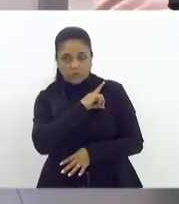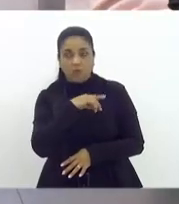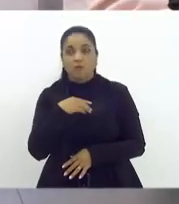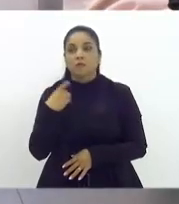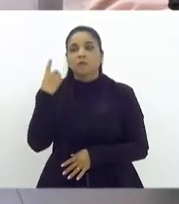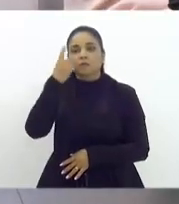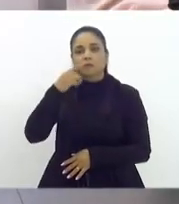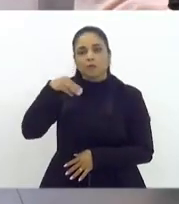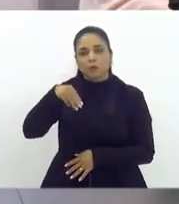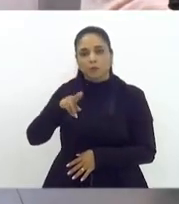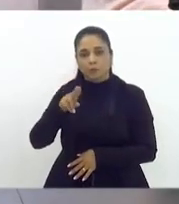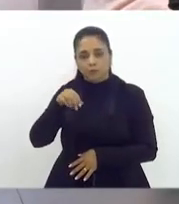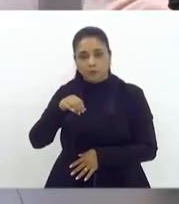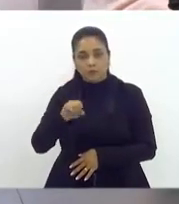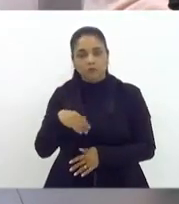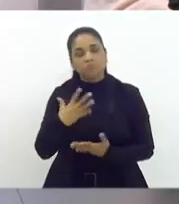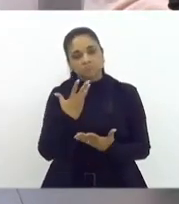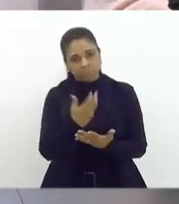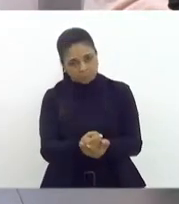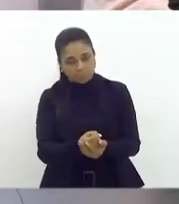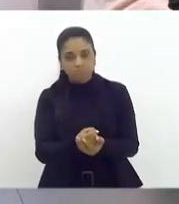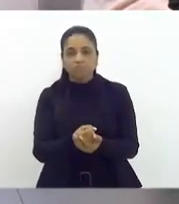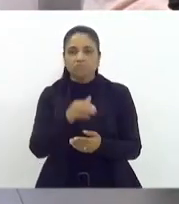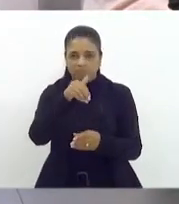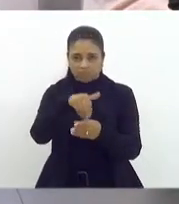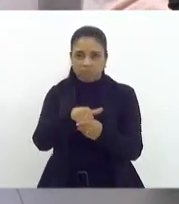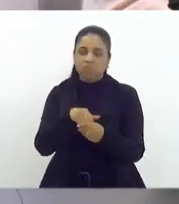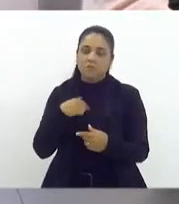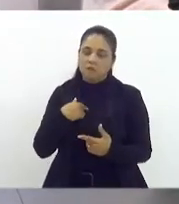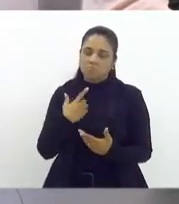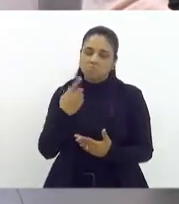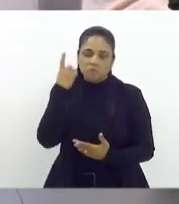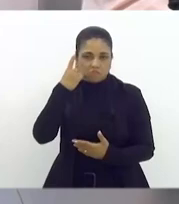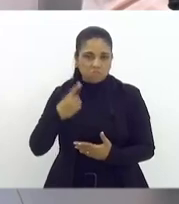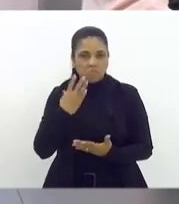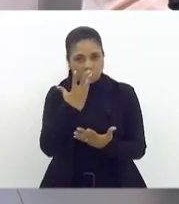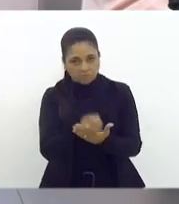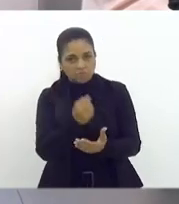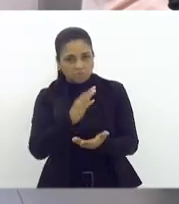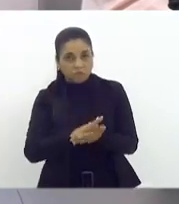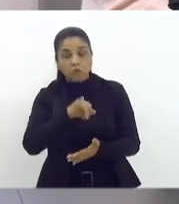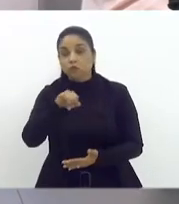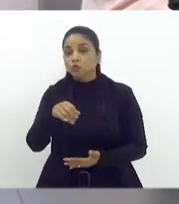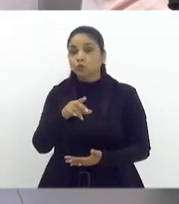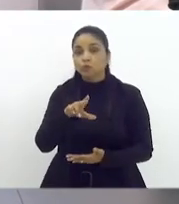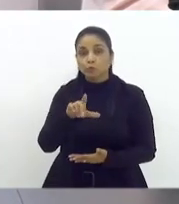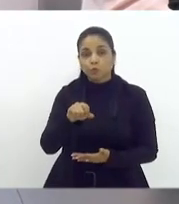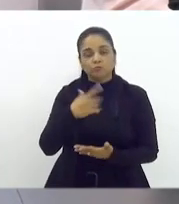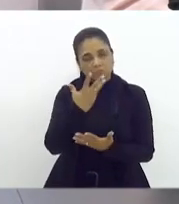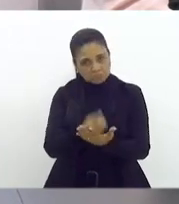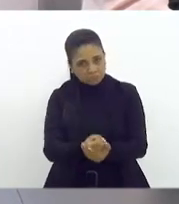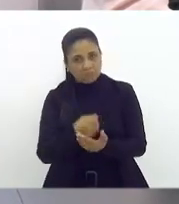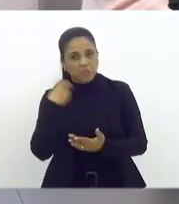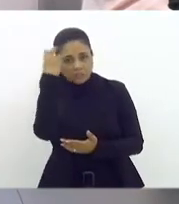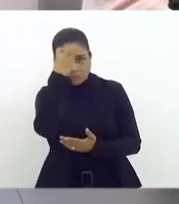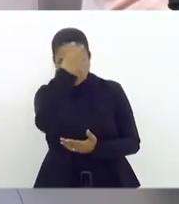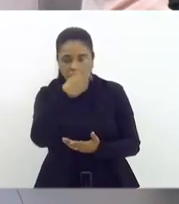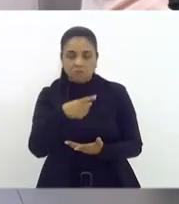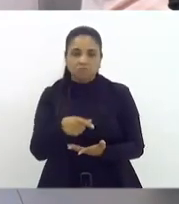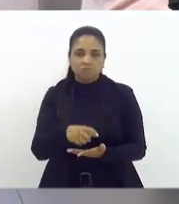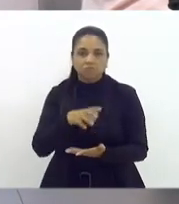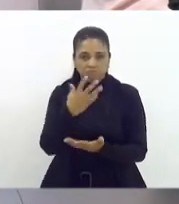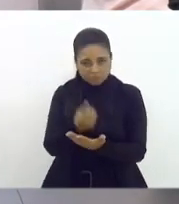Neto favorável Deputado Dani Balbi Deputado Júlio deputada Verônica favorável